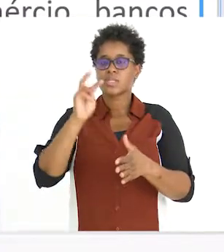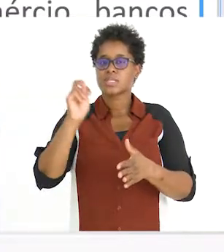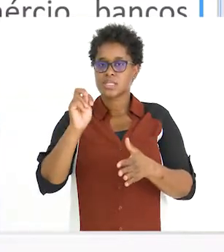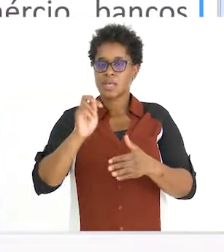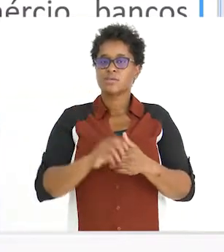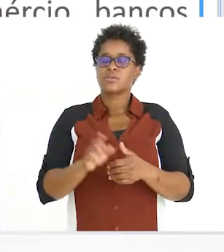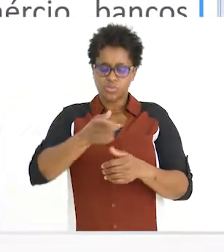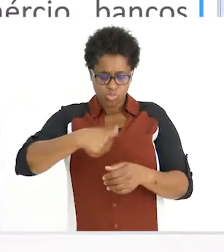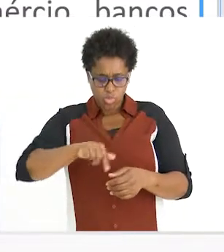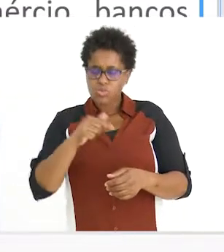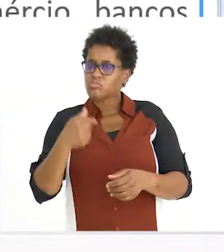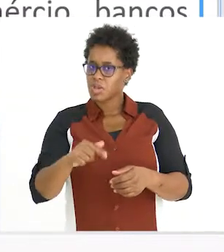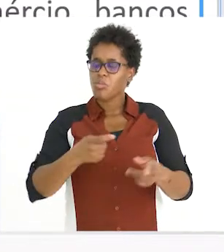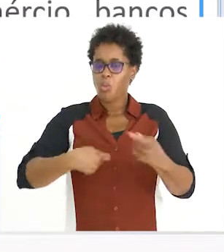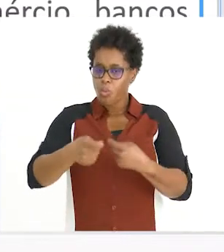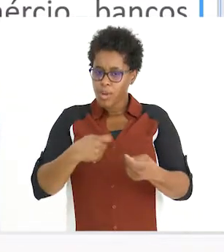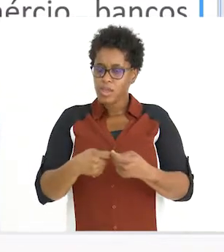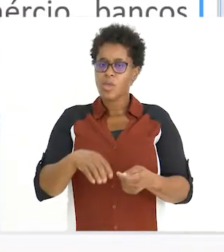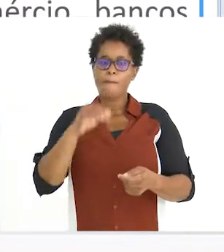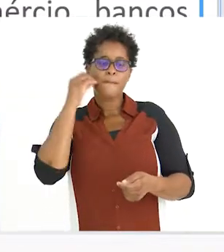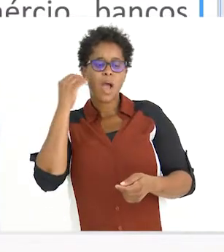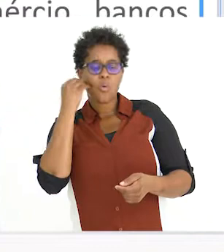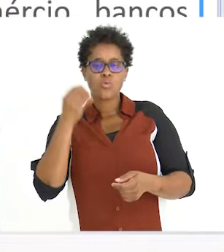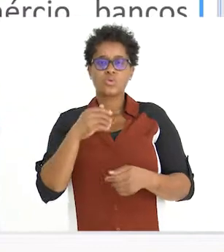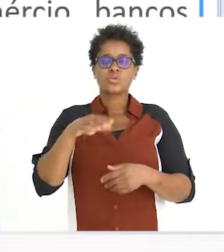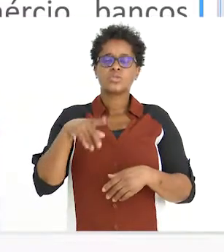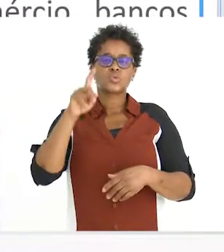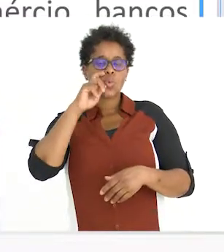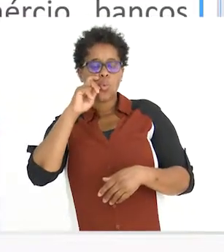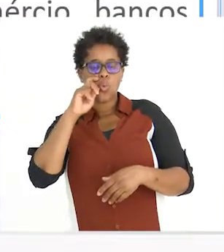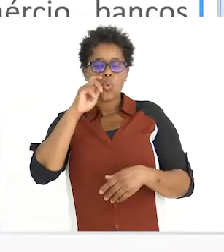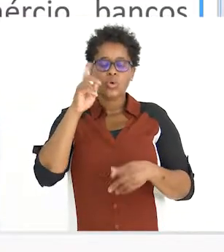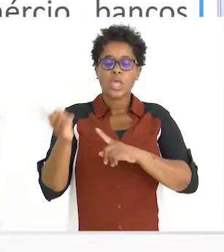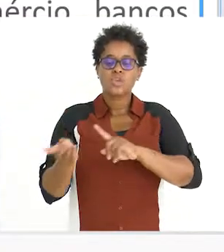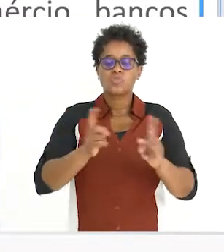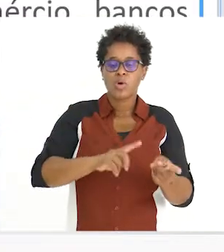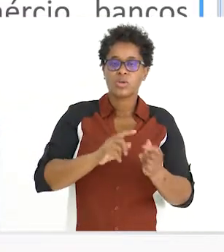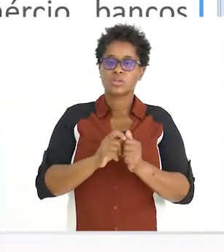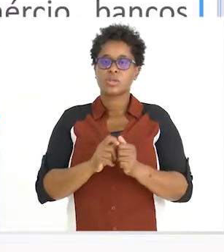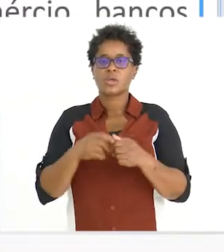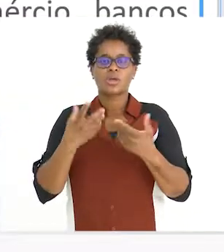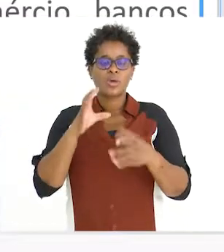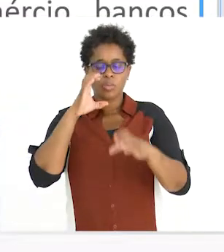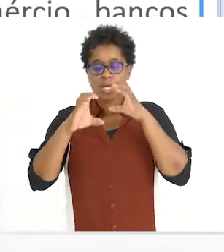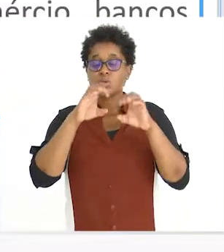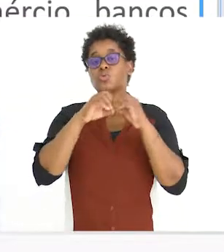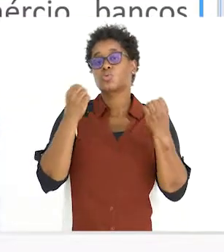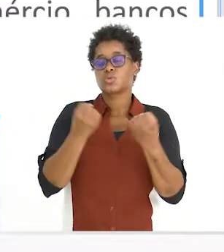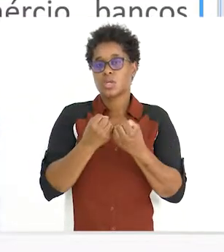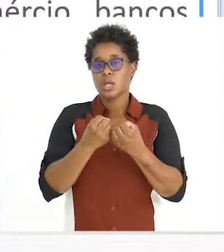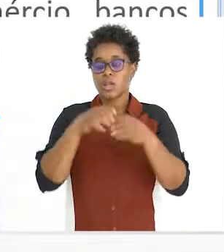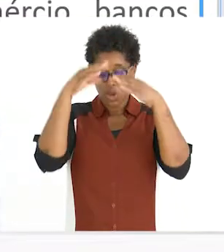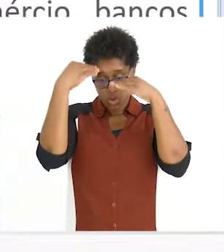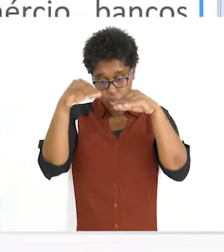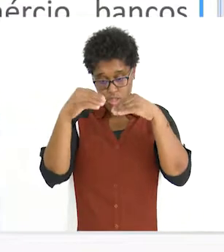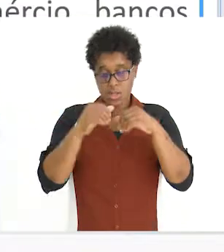Nós temos o comércio, bancos, seguros, transportes, comunicação social,